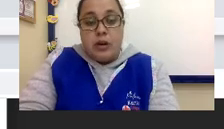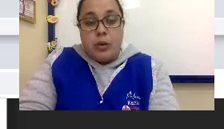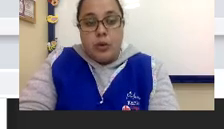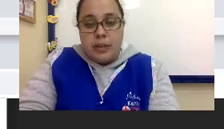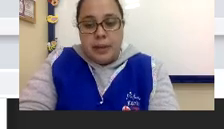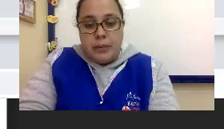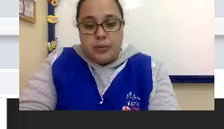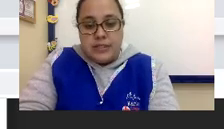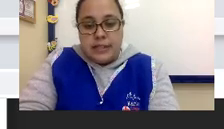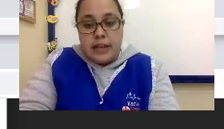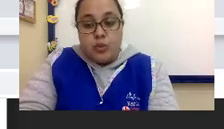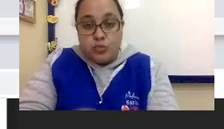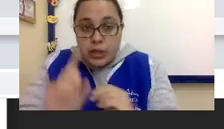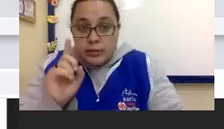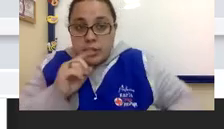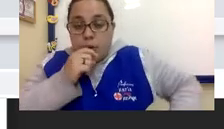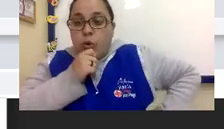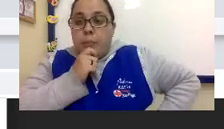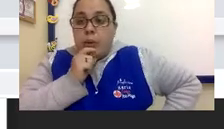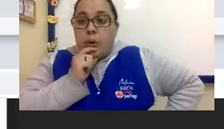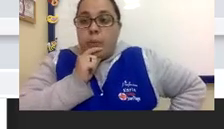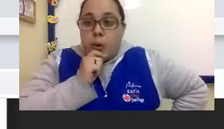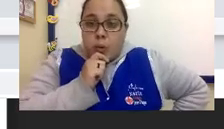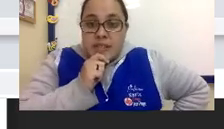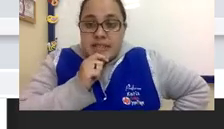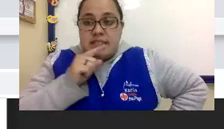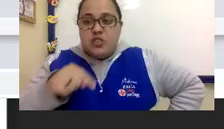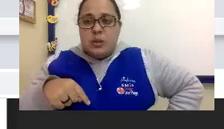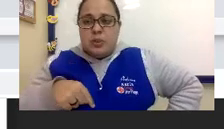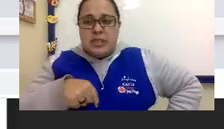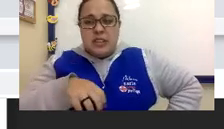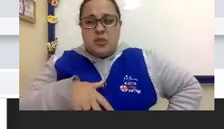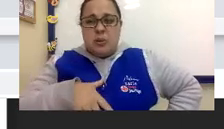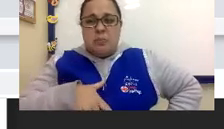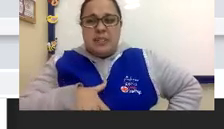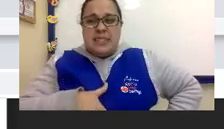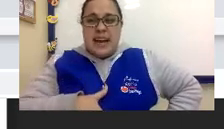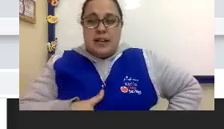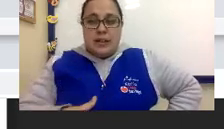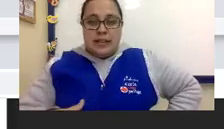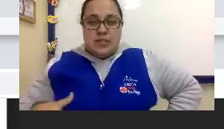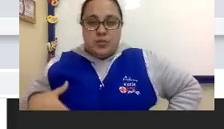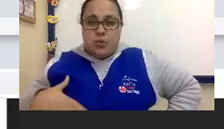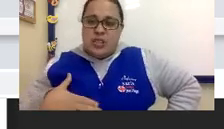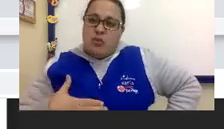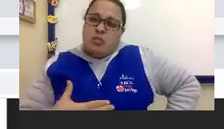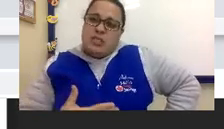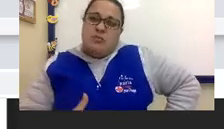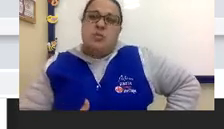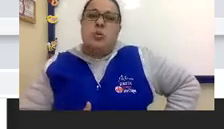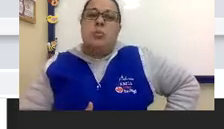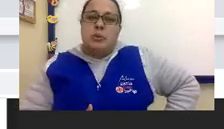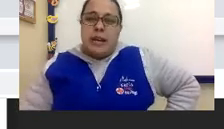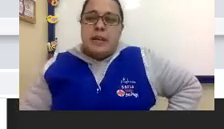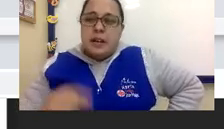Pessoal, agora conta pra mim uma coisa. Quem nunca comeu alguma coisa que sentiu depois aquele estômago pesado, aquela coisa ruim assim